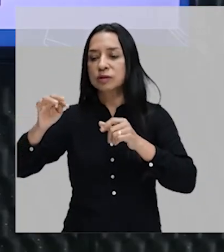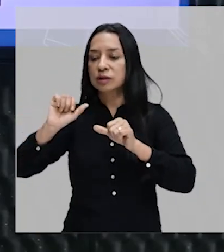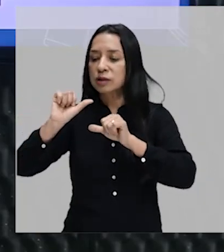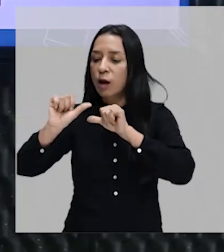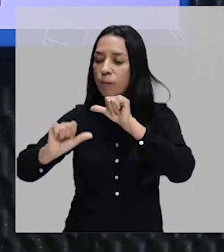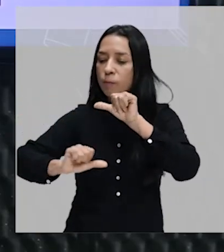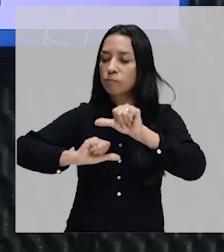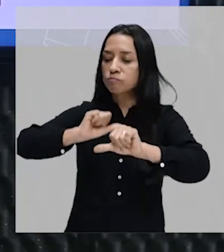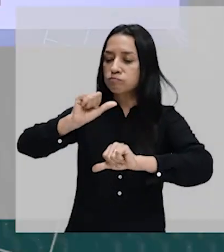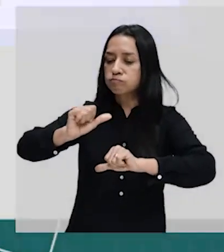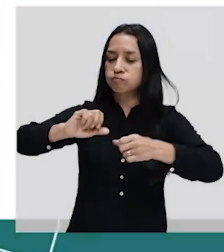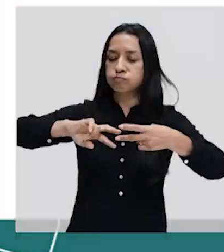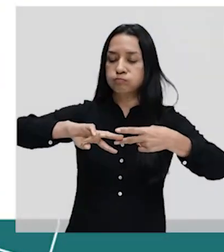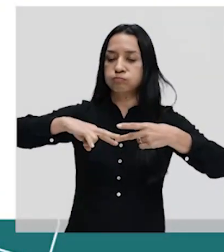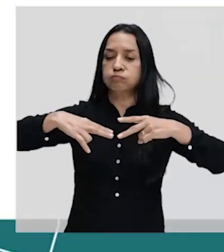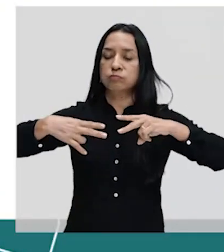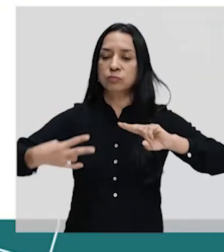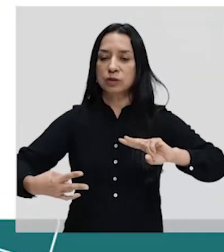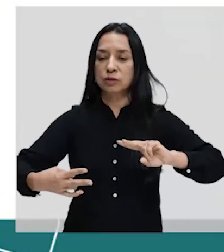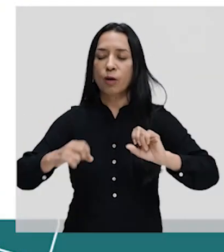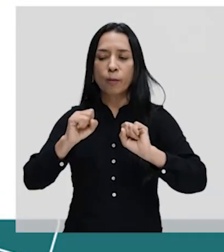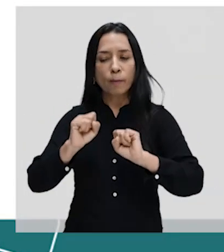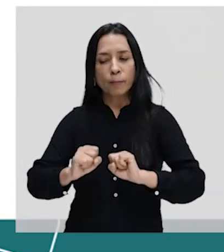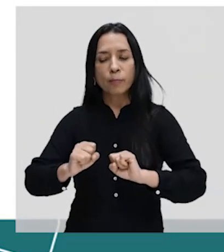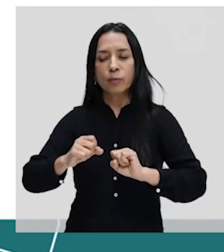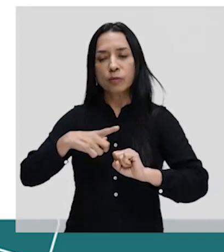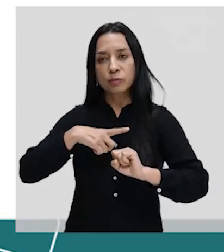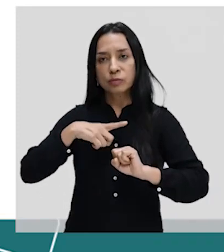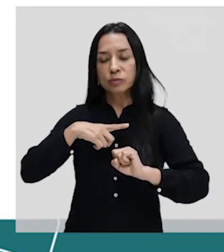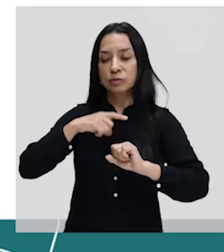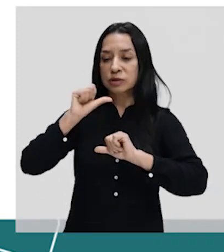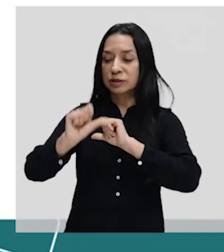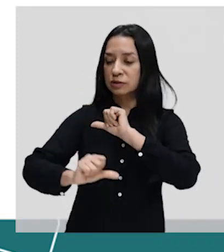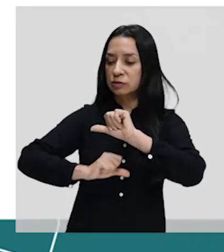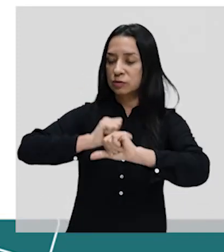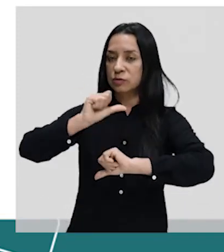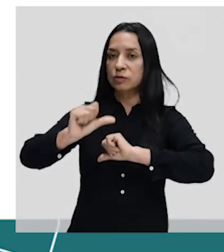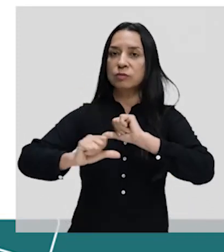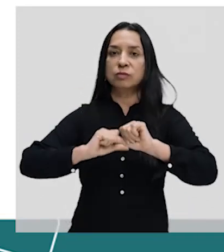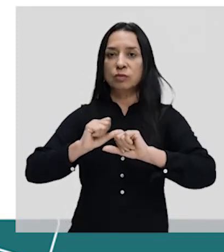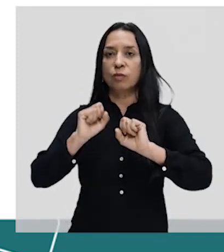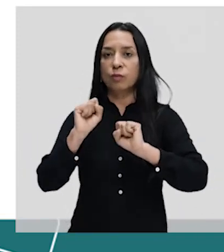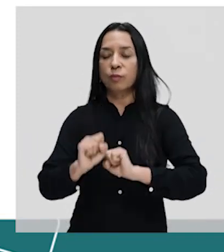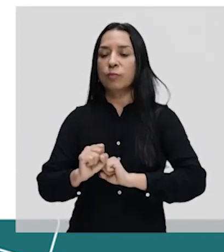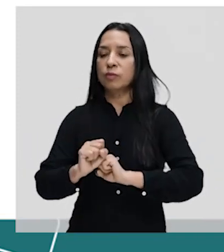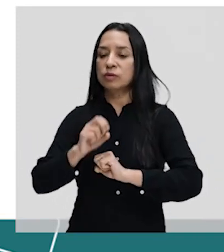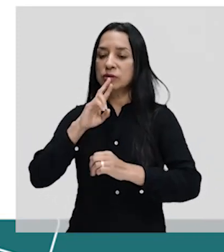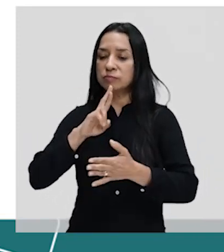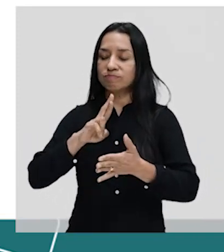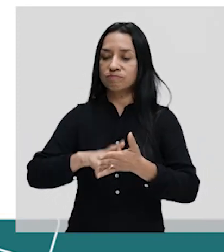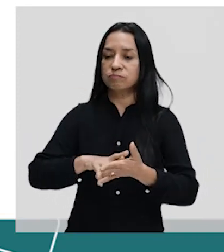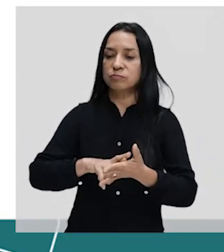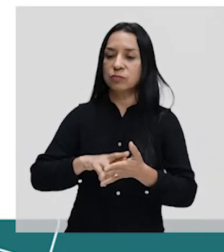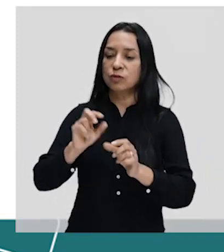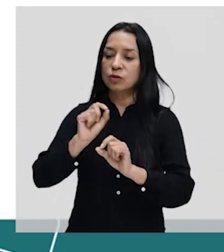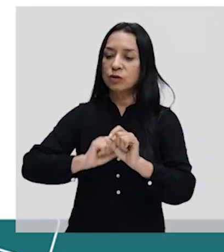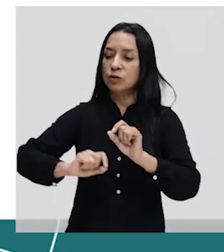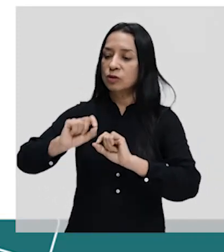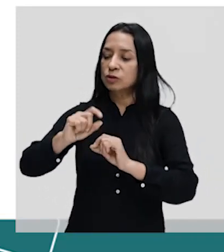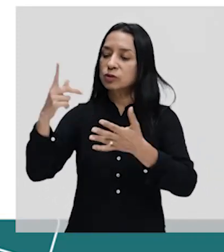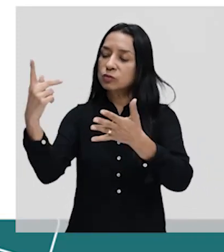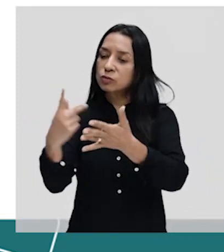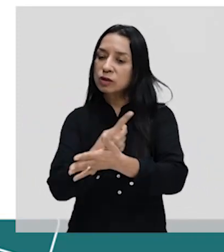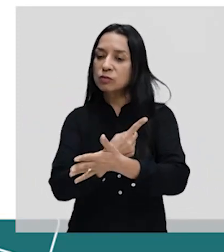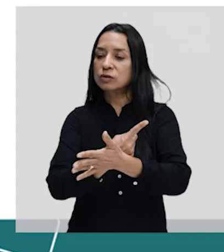sofrer mudanças, transformações. Essas transformações elas podem ser resultantes da ação do